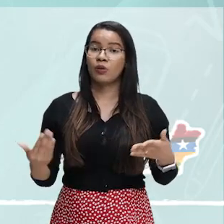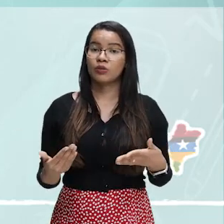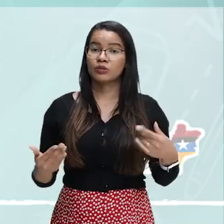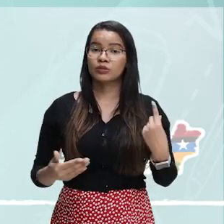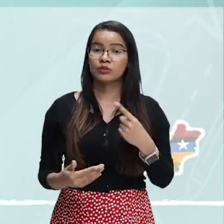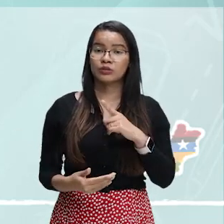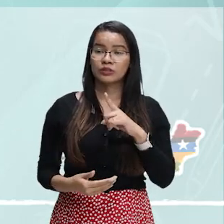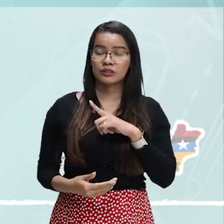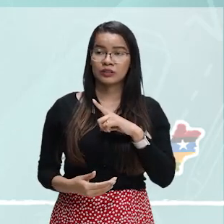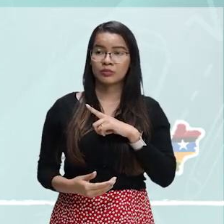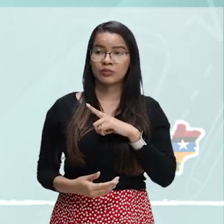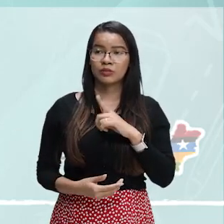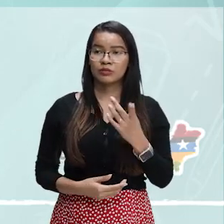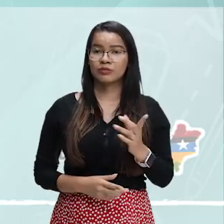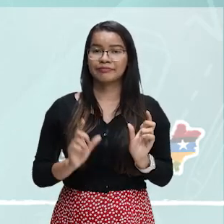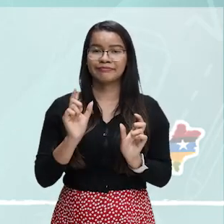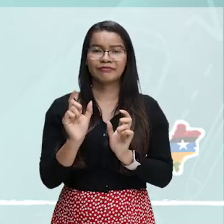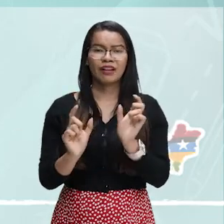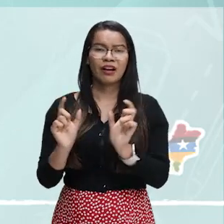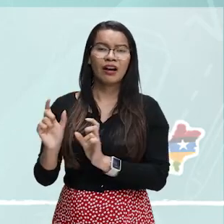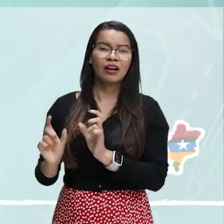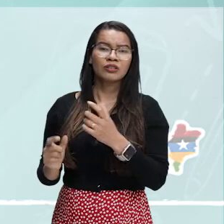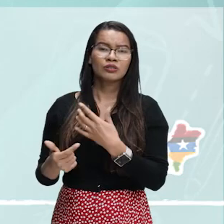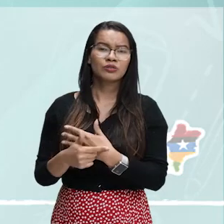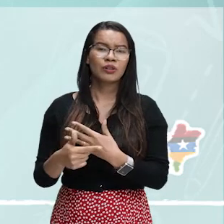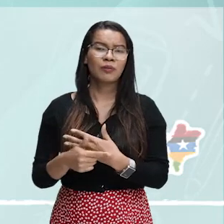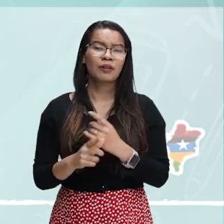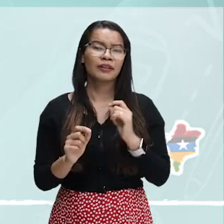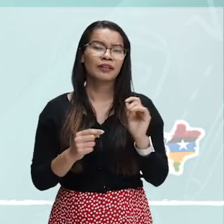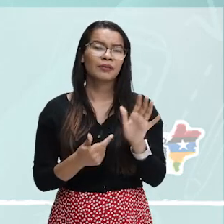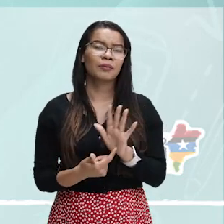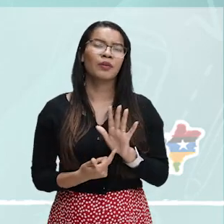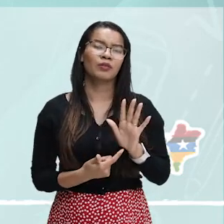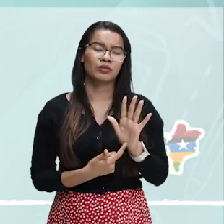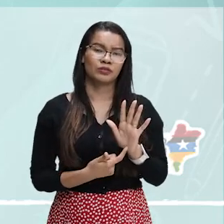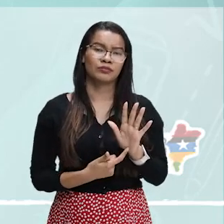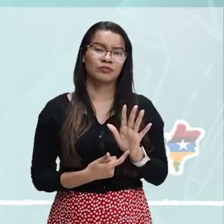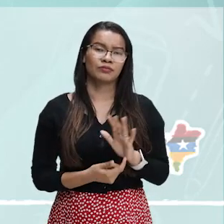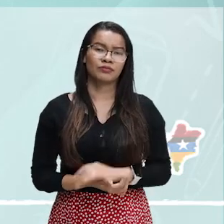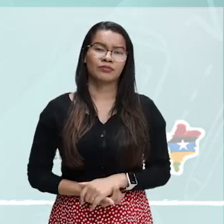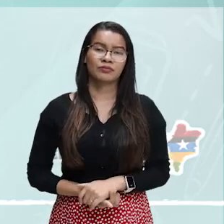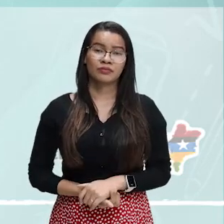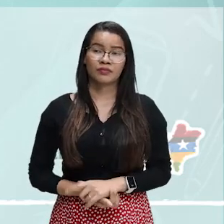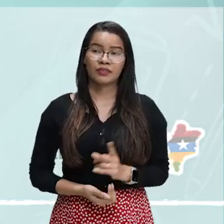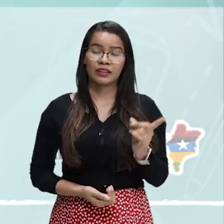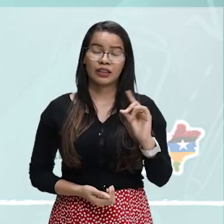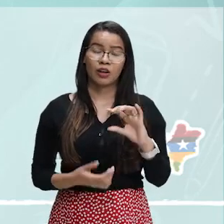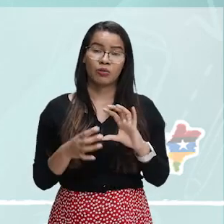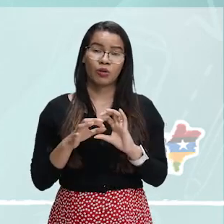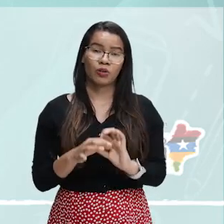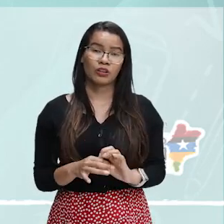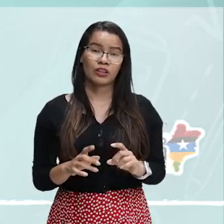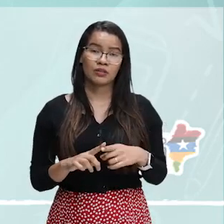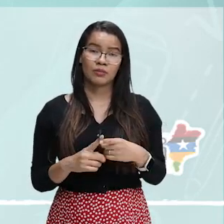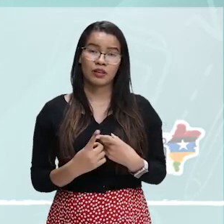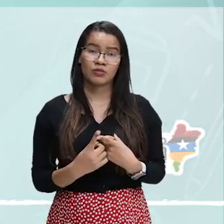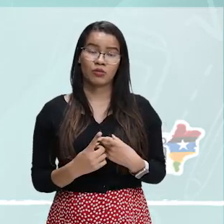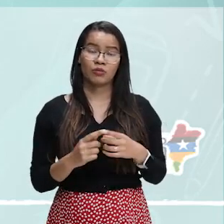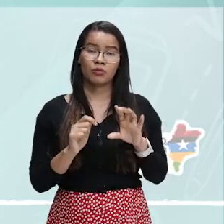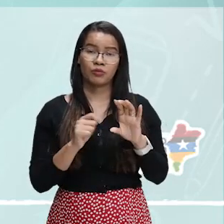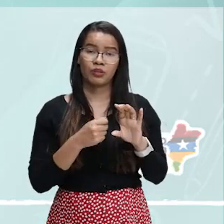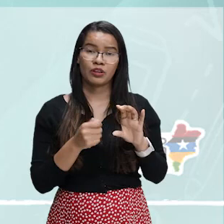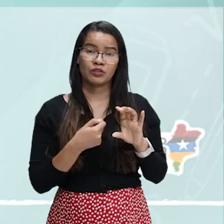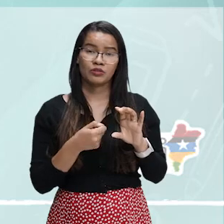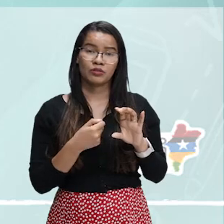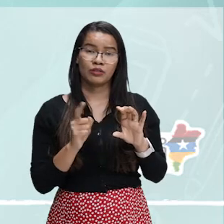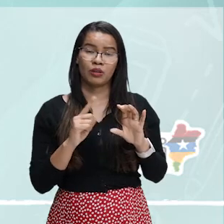nós temos umas ferramentas aí que mostram as mazelas da sociedade, não muito com textos, mas com vídeos. E a gente tem